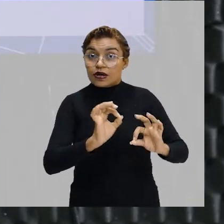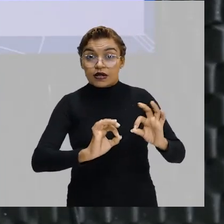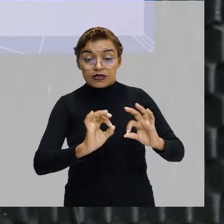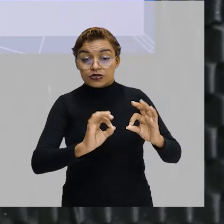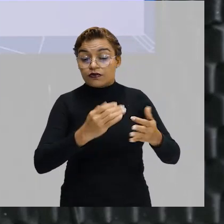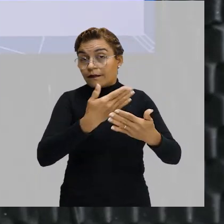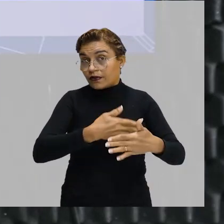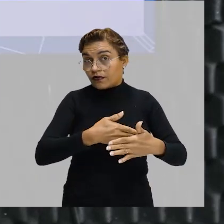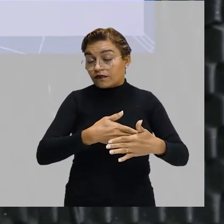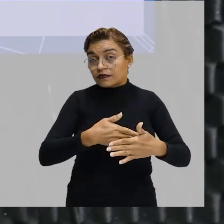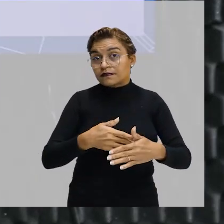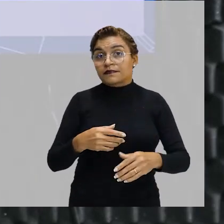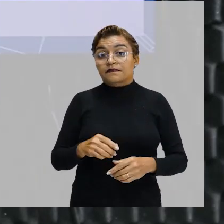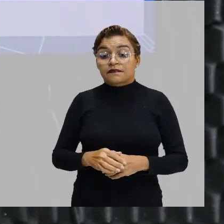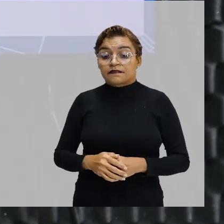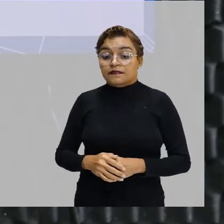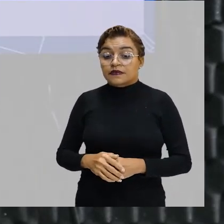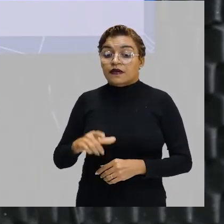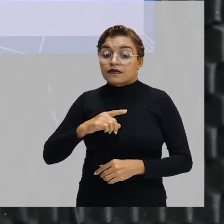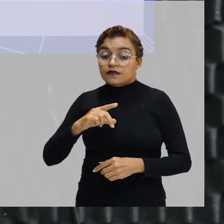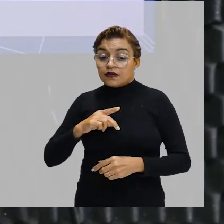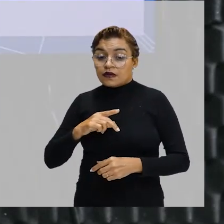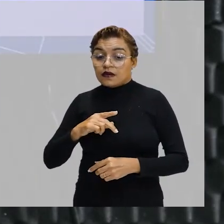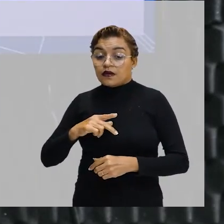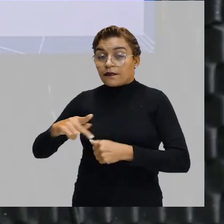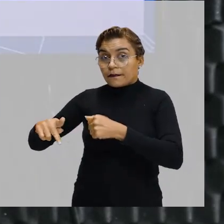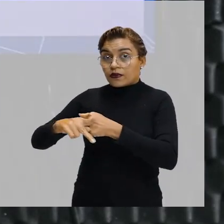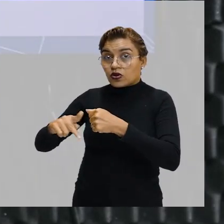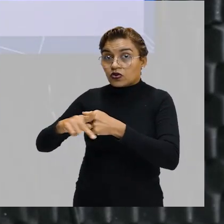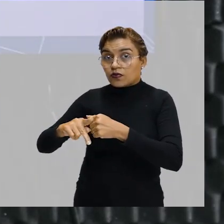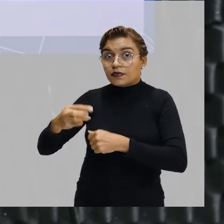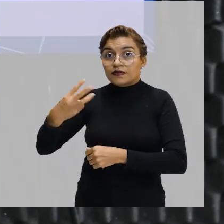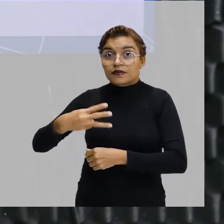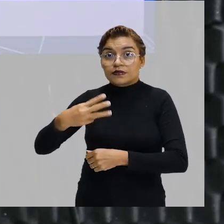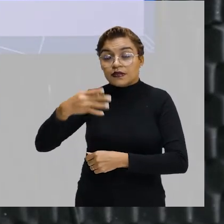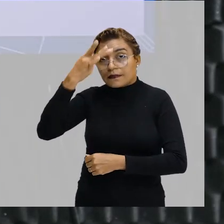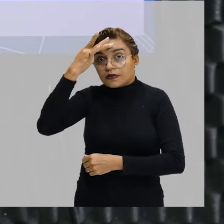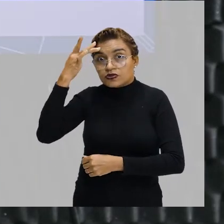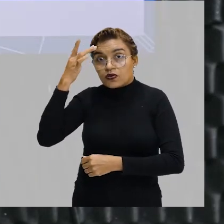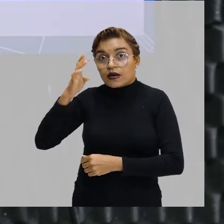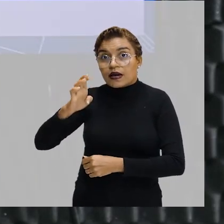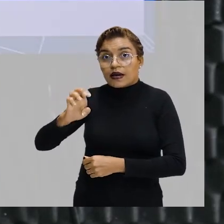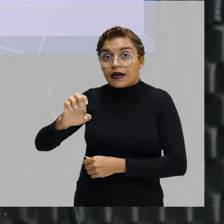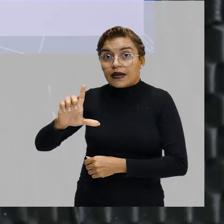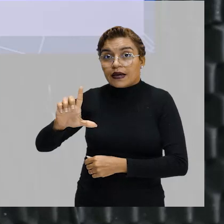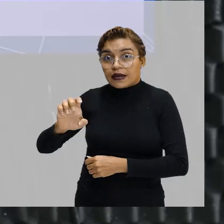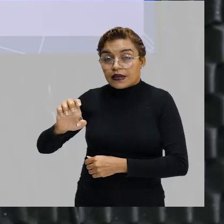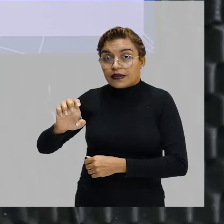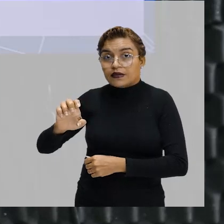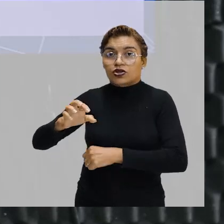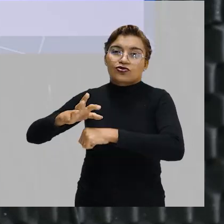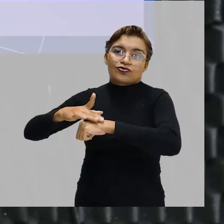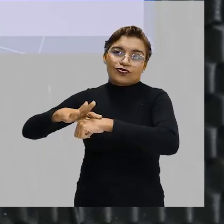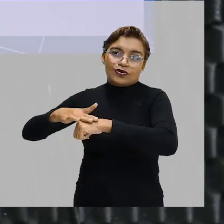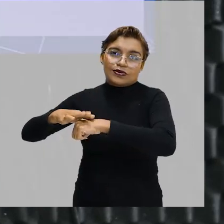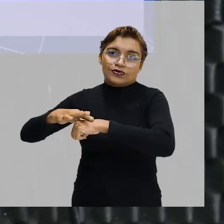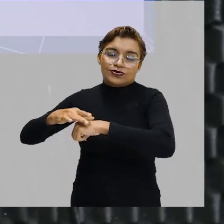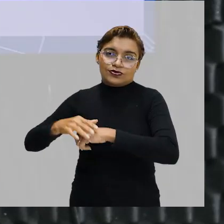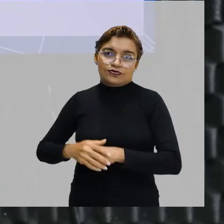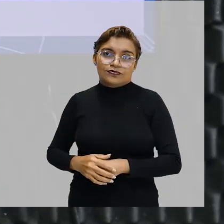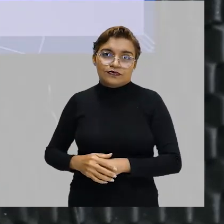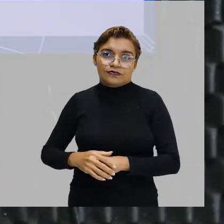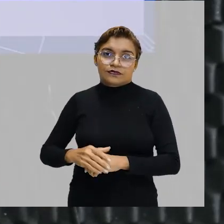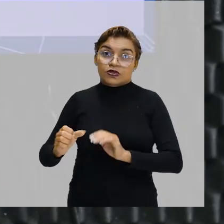Mas aqui cabe o pronome na terceira pessoa, ele. Ele ficou doente. Sujeito